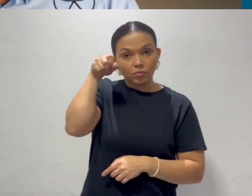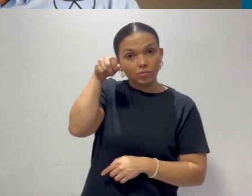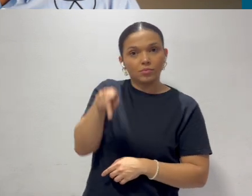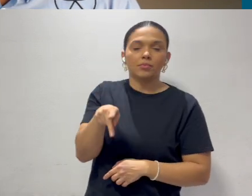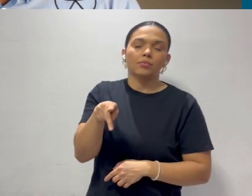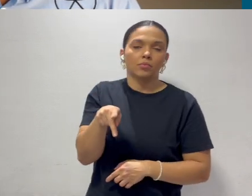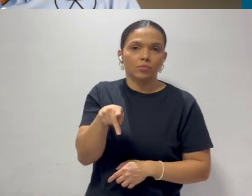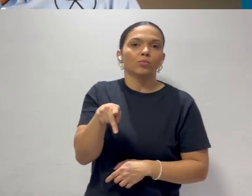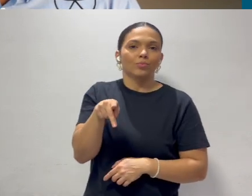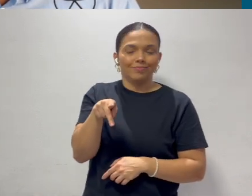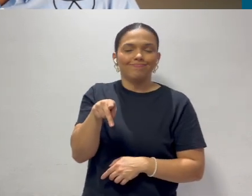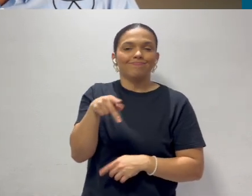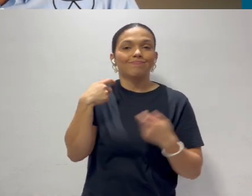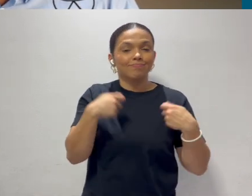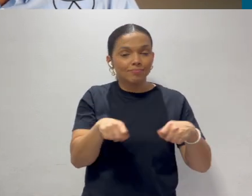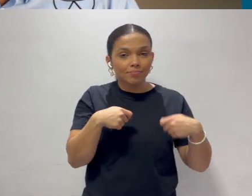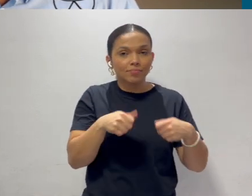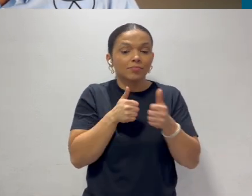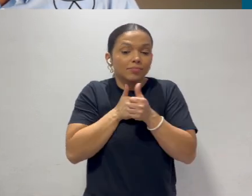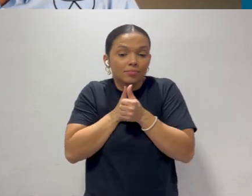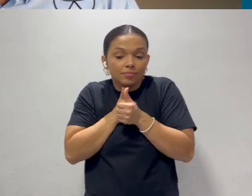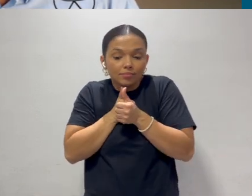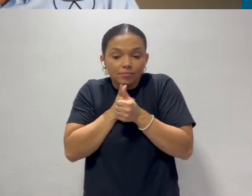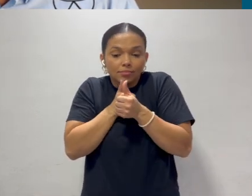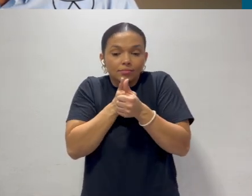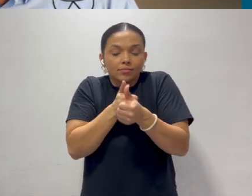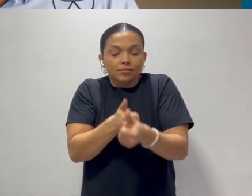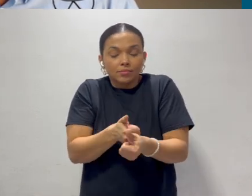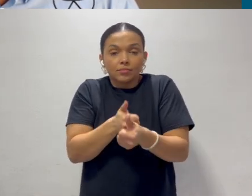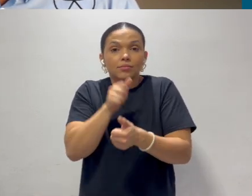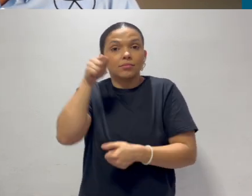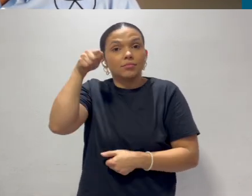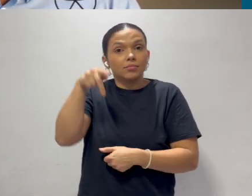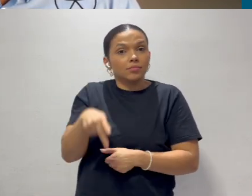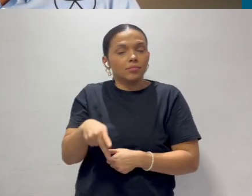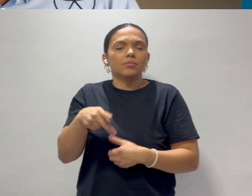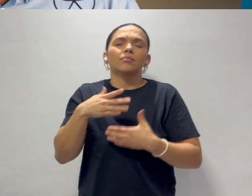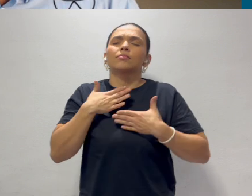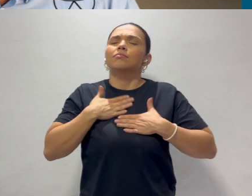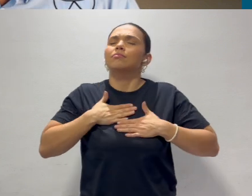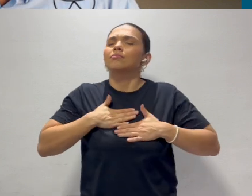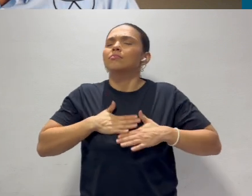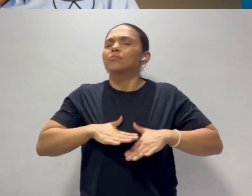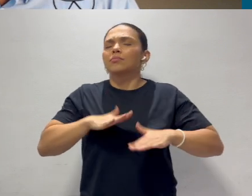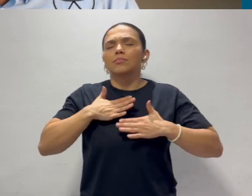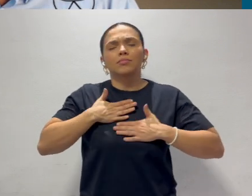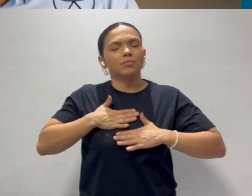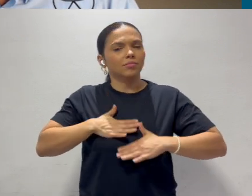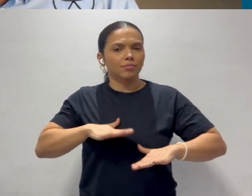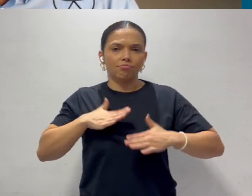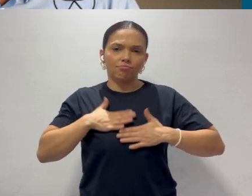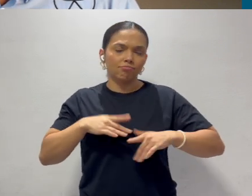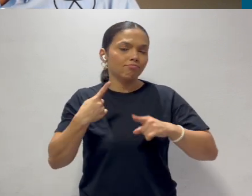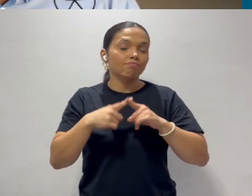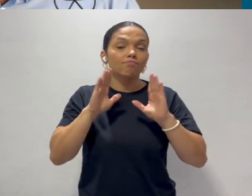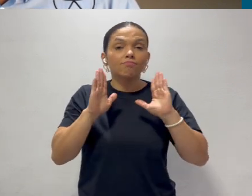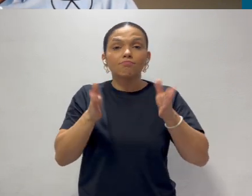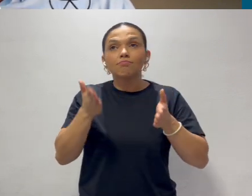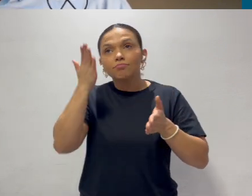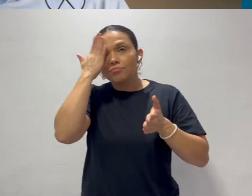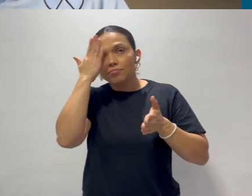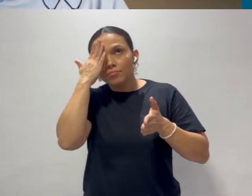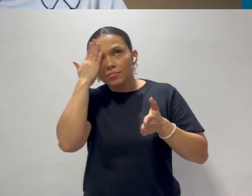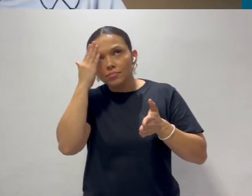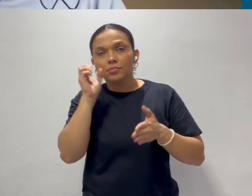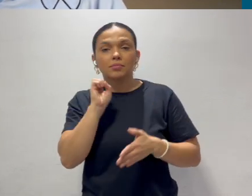minha aposentadoria, ou seja, você vai seguir uma aposentadoria de uma forma tranquila, porque você já